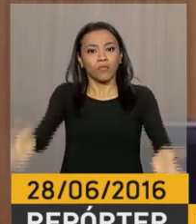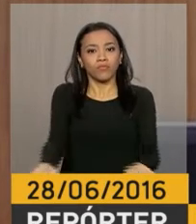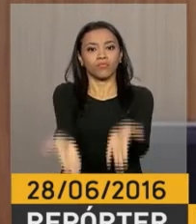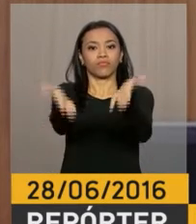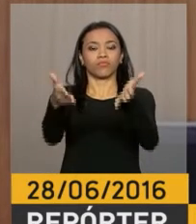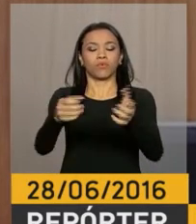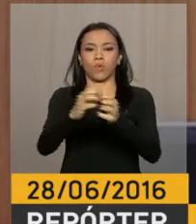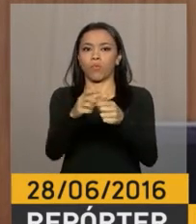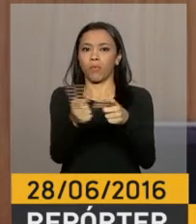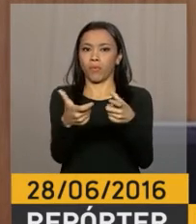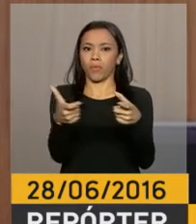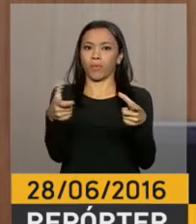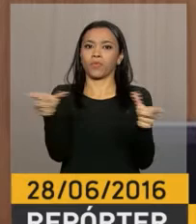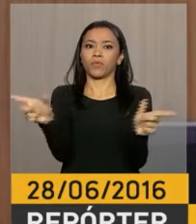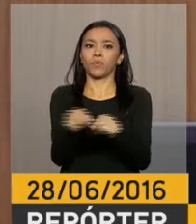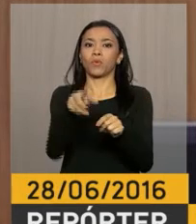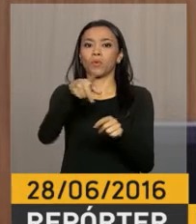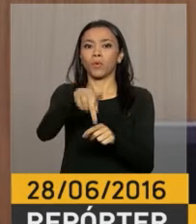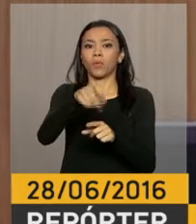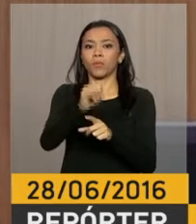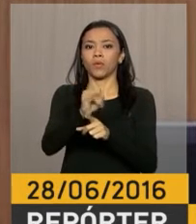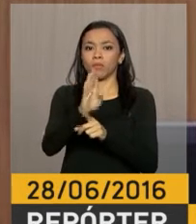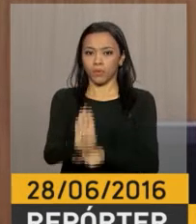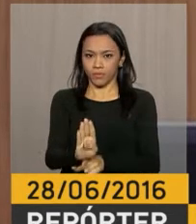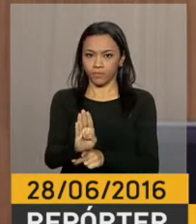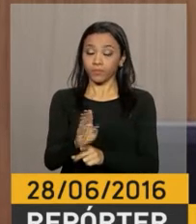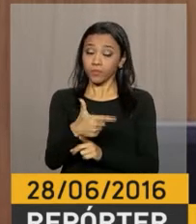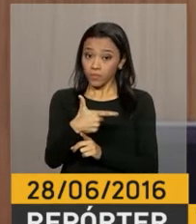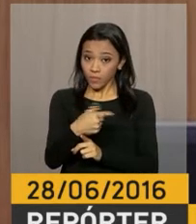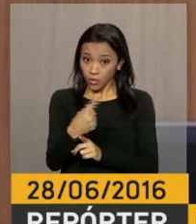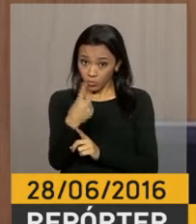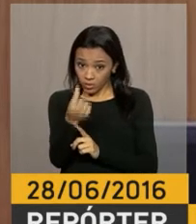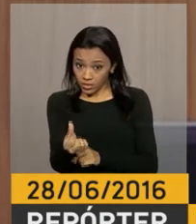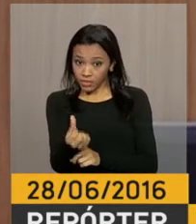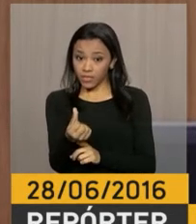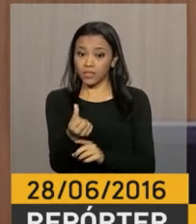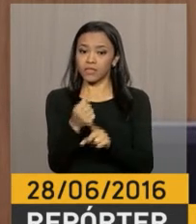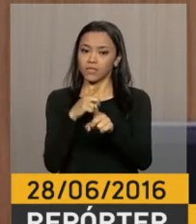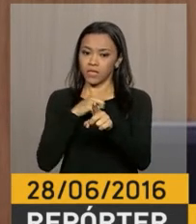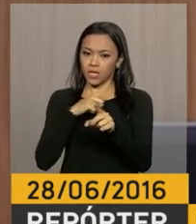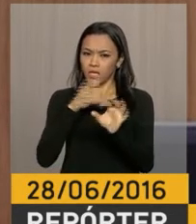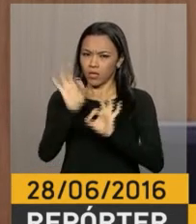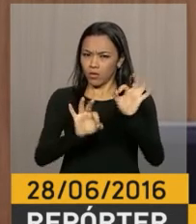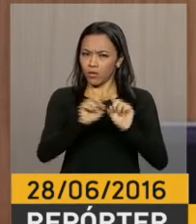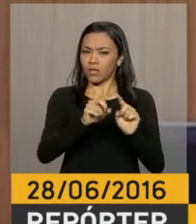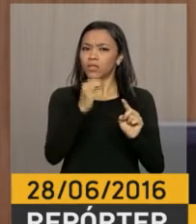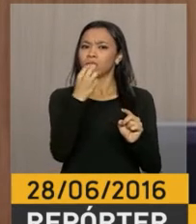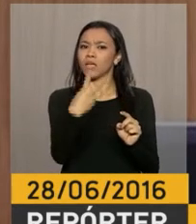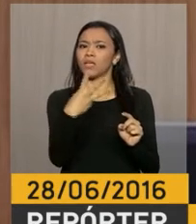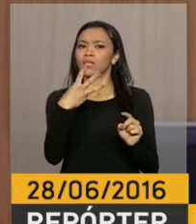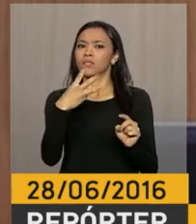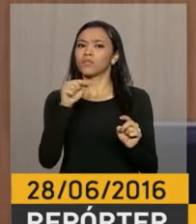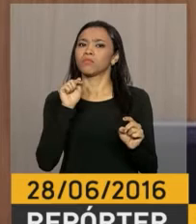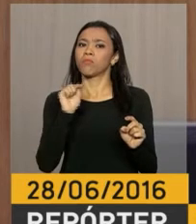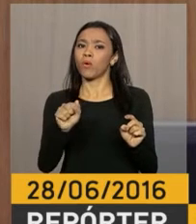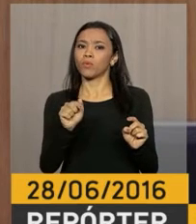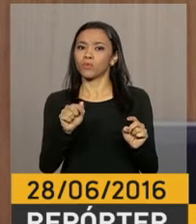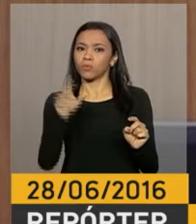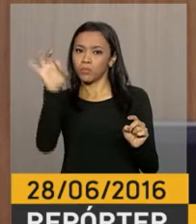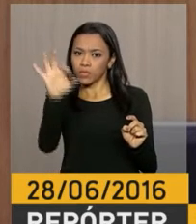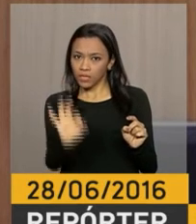queda em 2016, contempla uma projeção de 3 pontos de percentagem